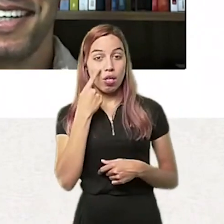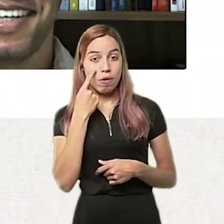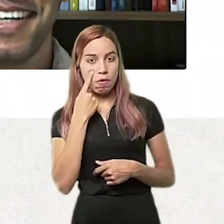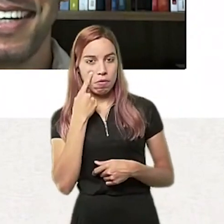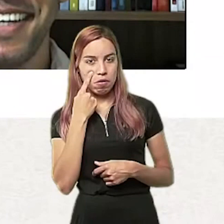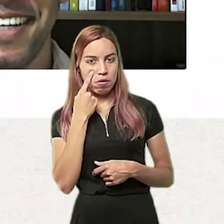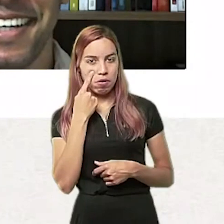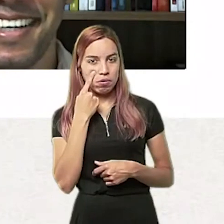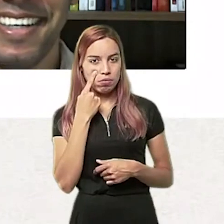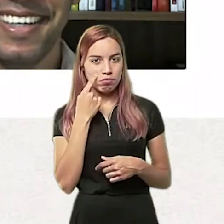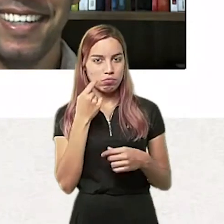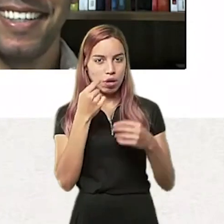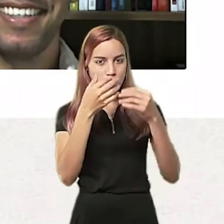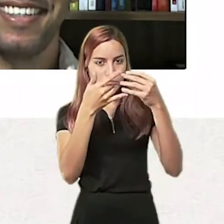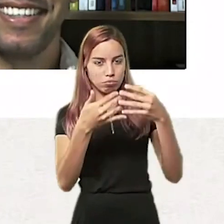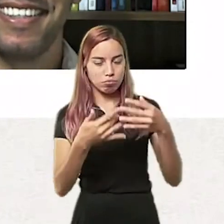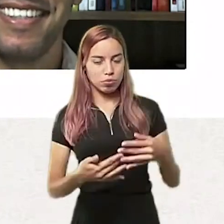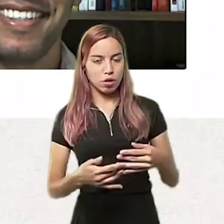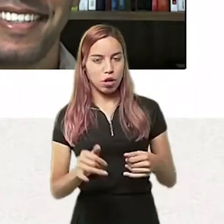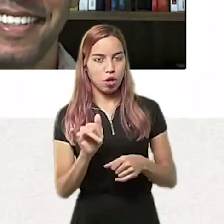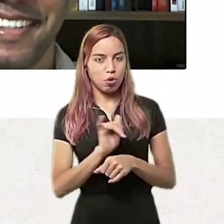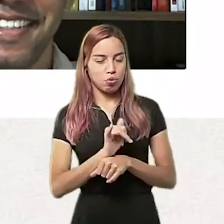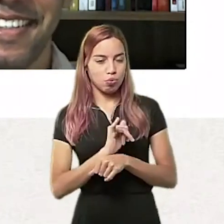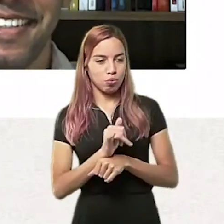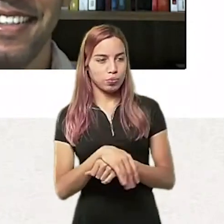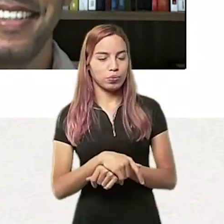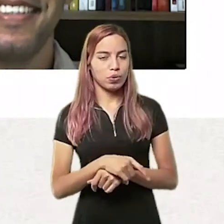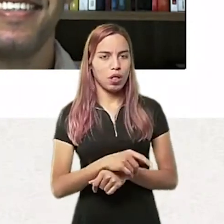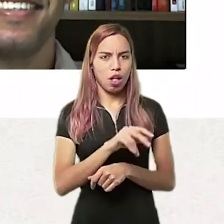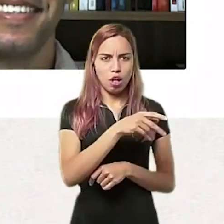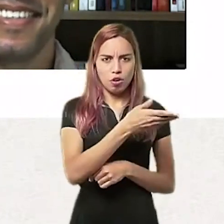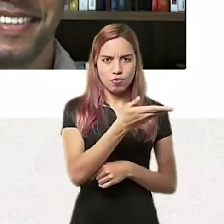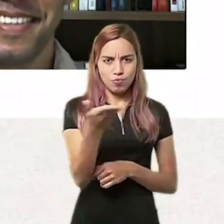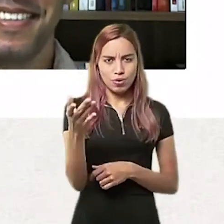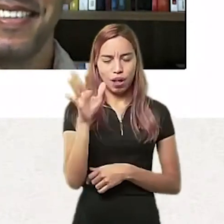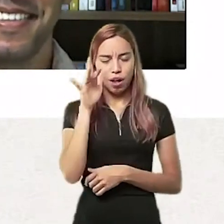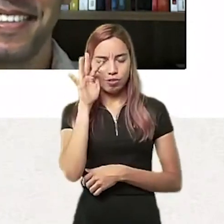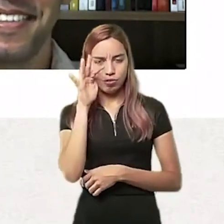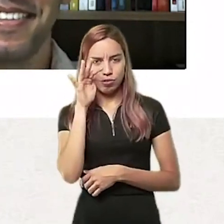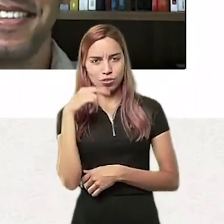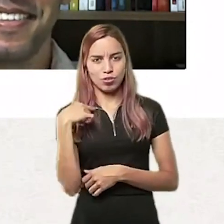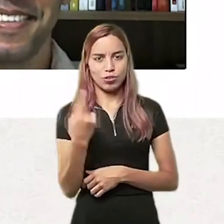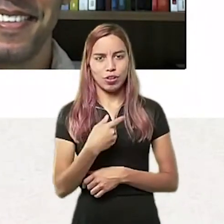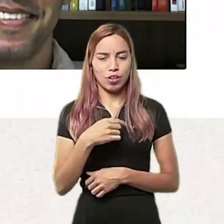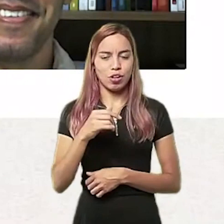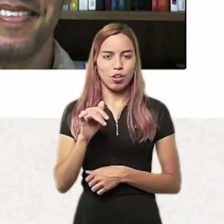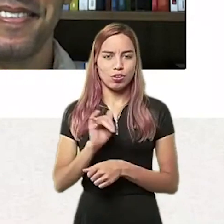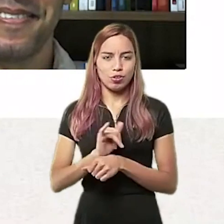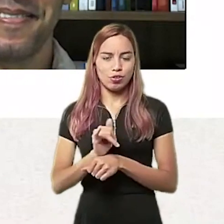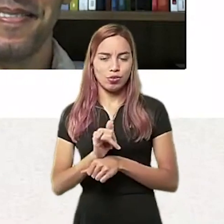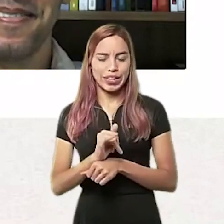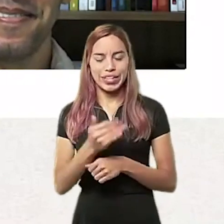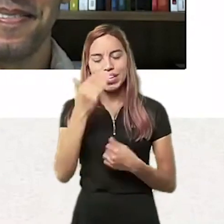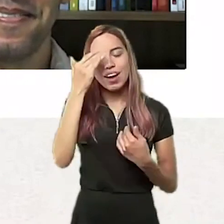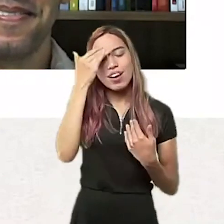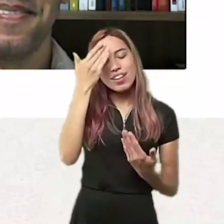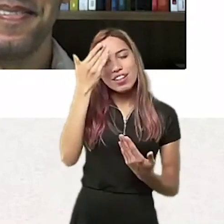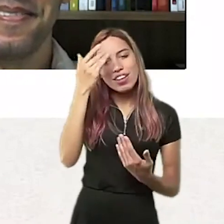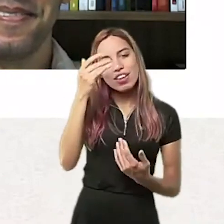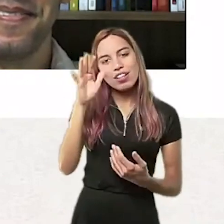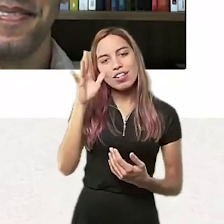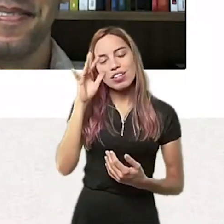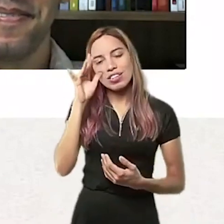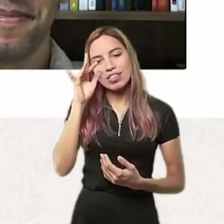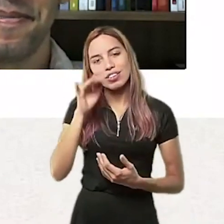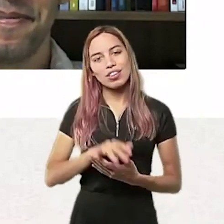do YouTube, a vocês que estão assistindo a gente pelo YouTube, eu agradeço pela audiência. Quero agradecer